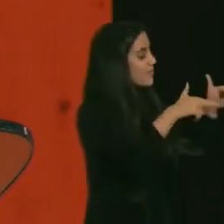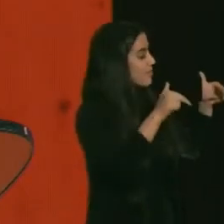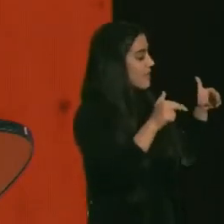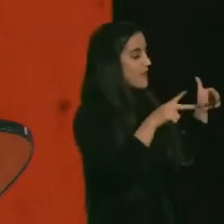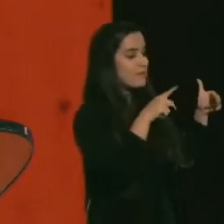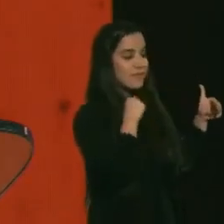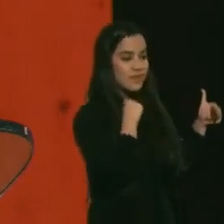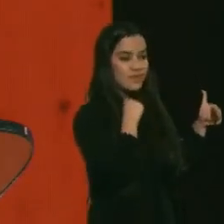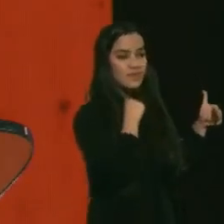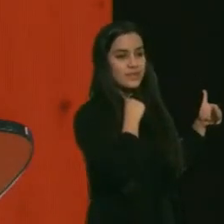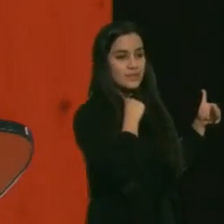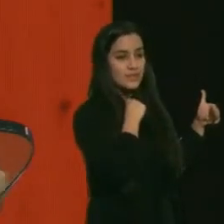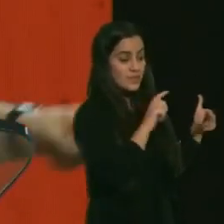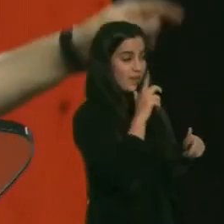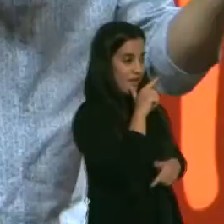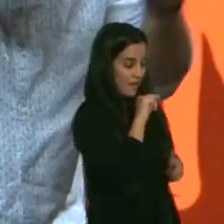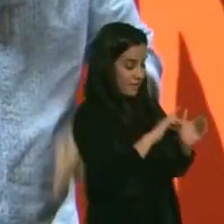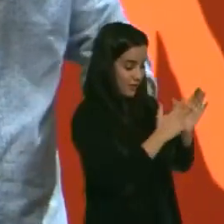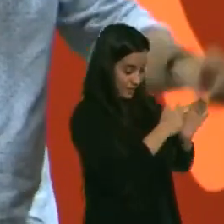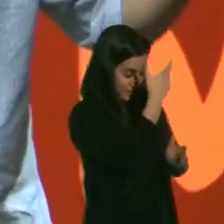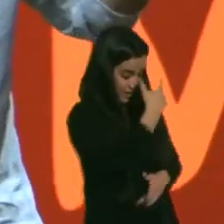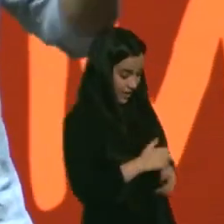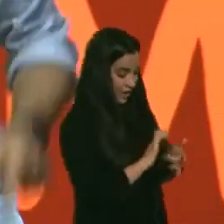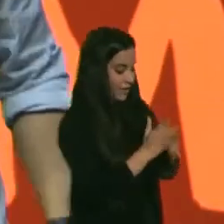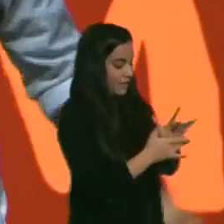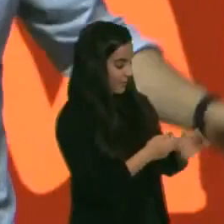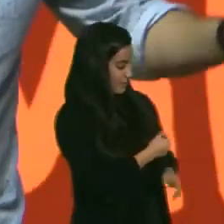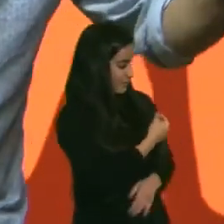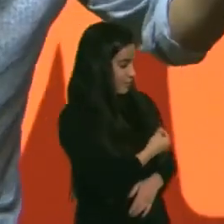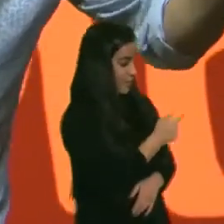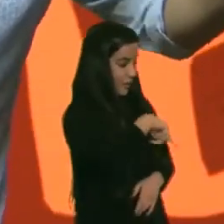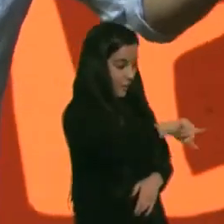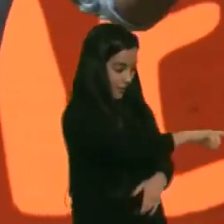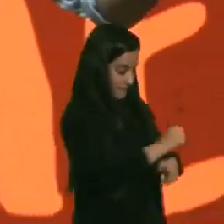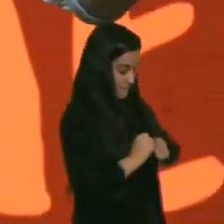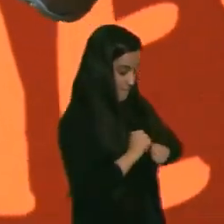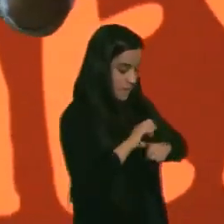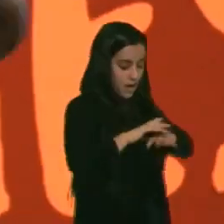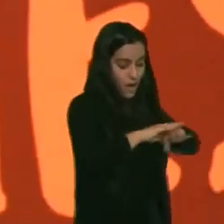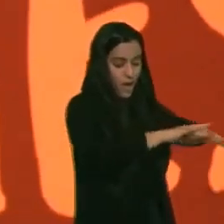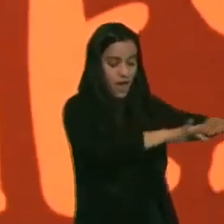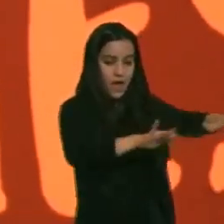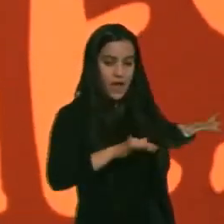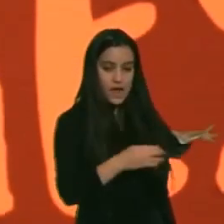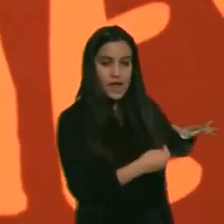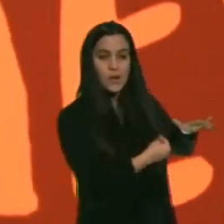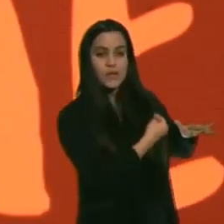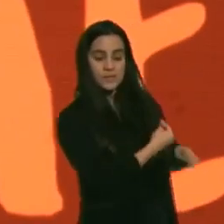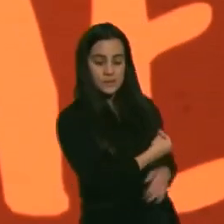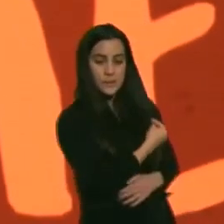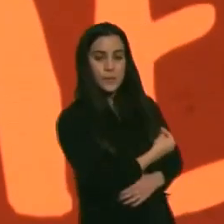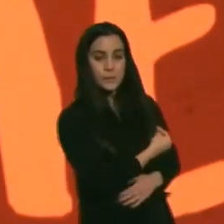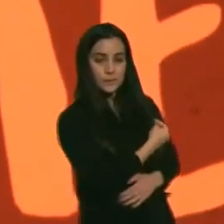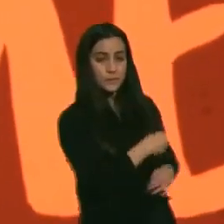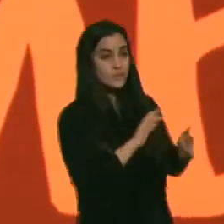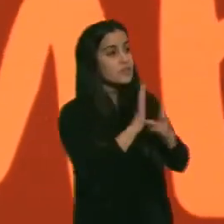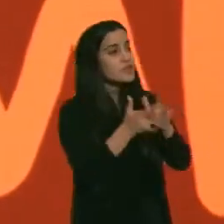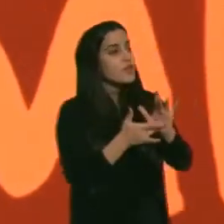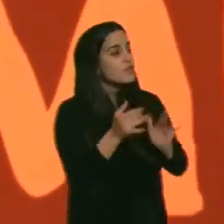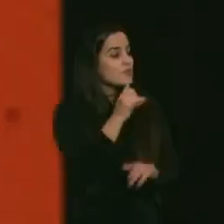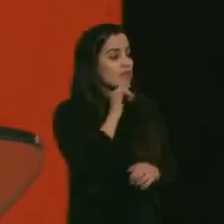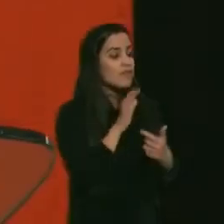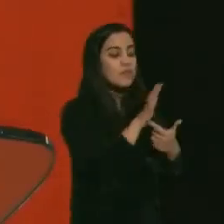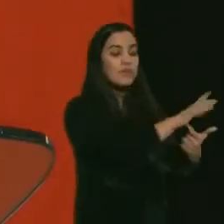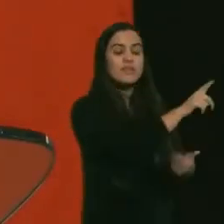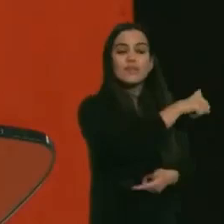terá sede. Do seu interior fluirão rios de águas vivas. Jesus estava